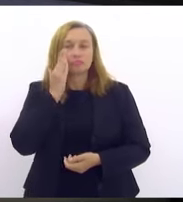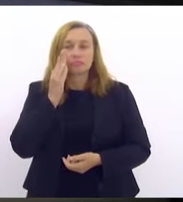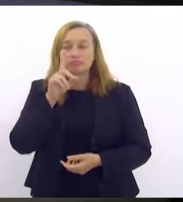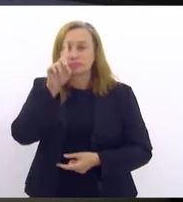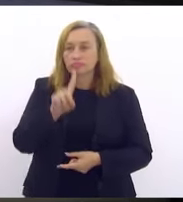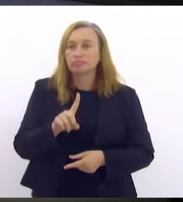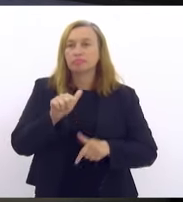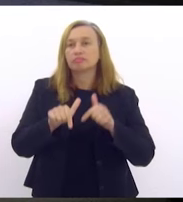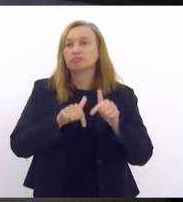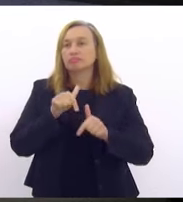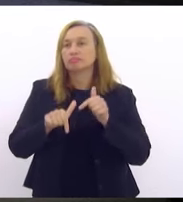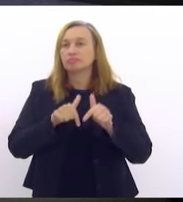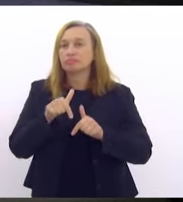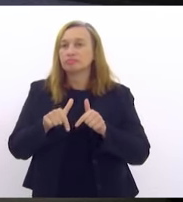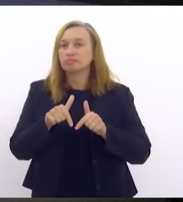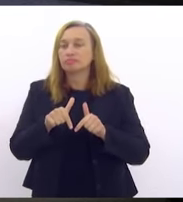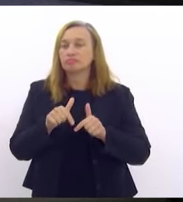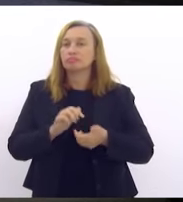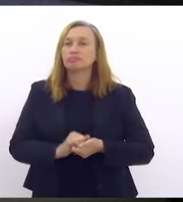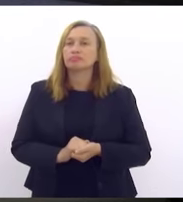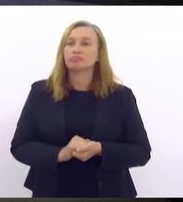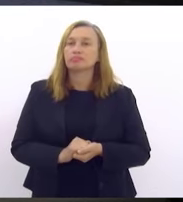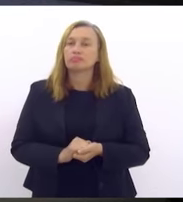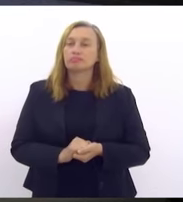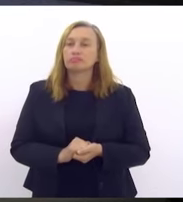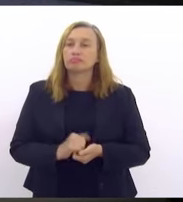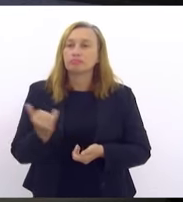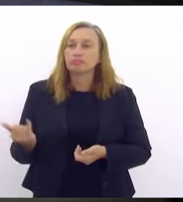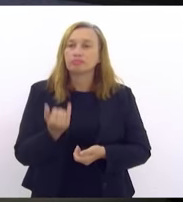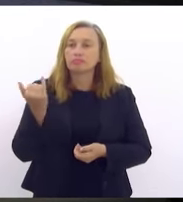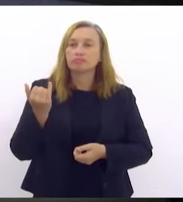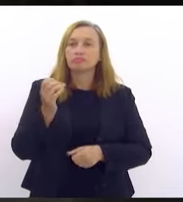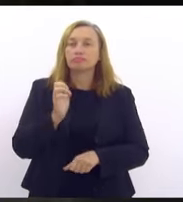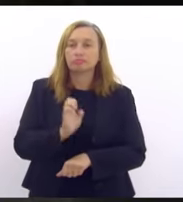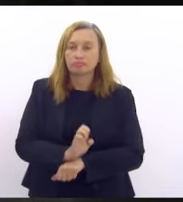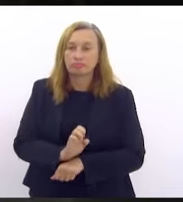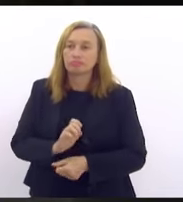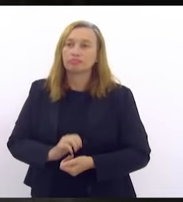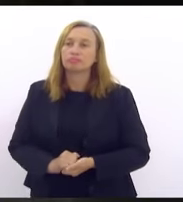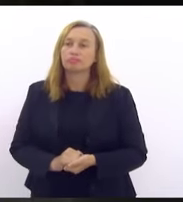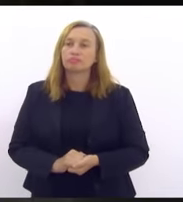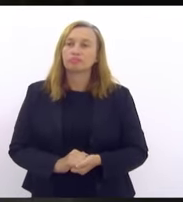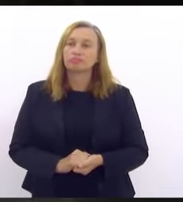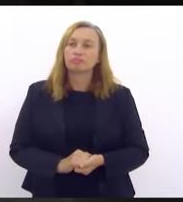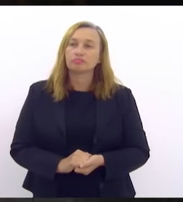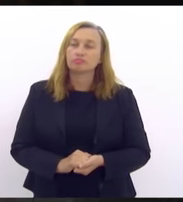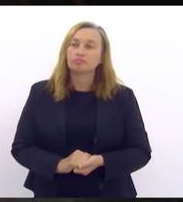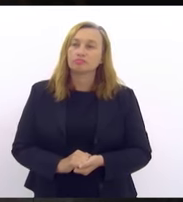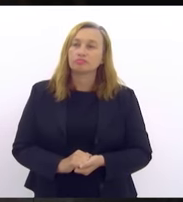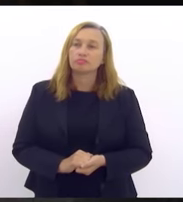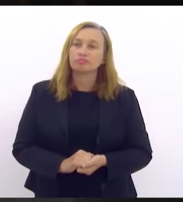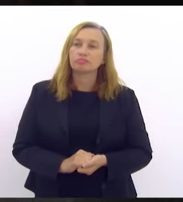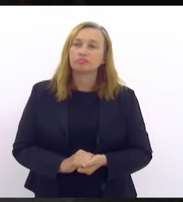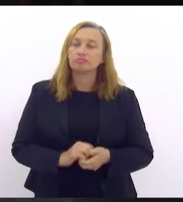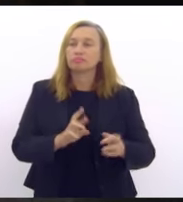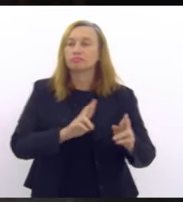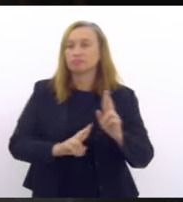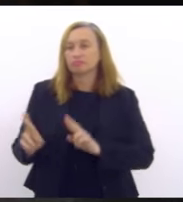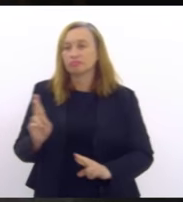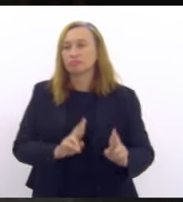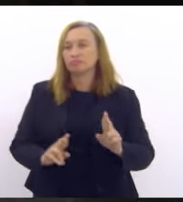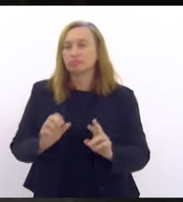Direito do Trabalho como um Ramo interveniente do estado social na equalização das relações